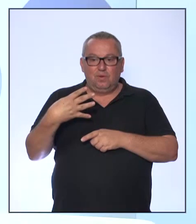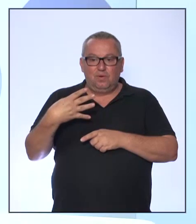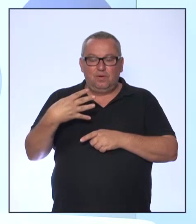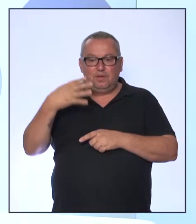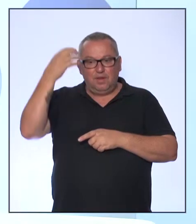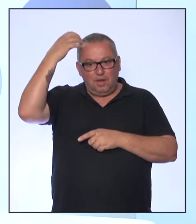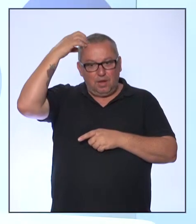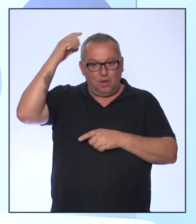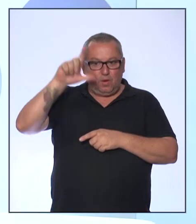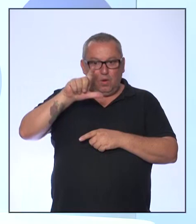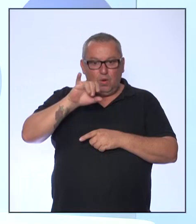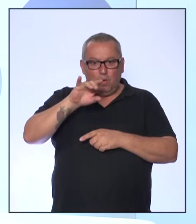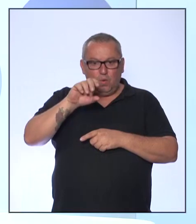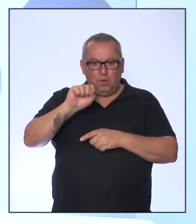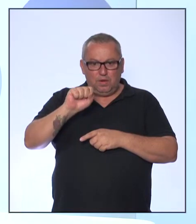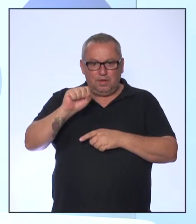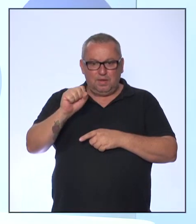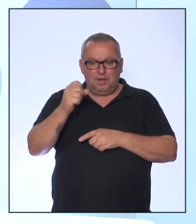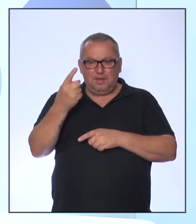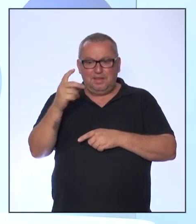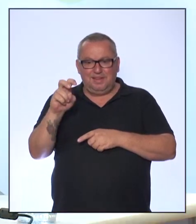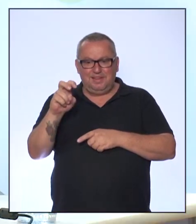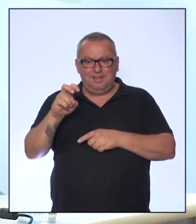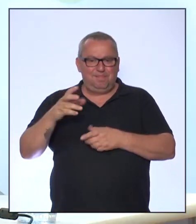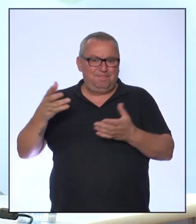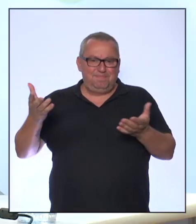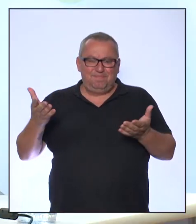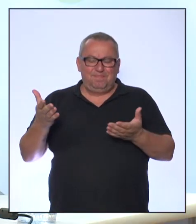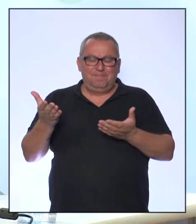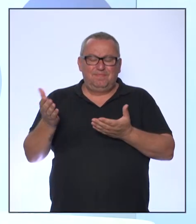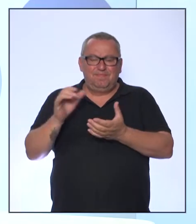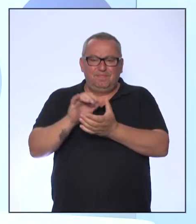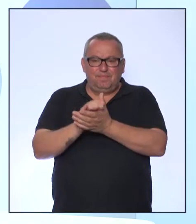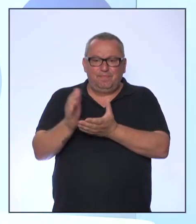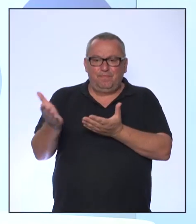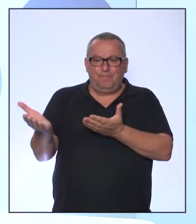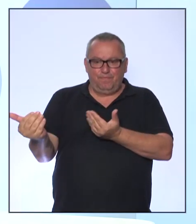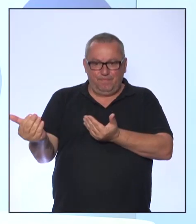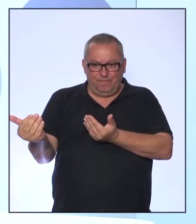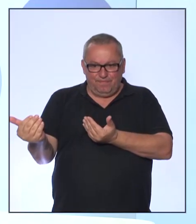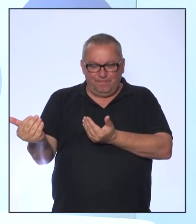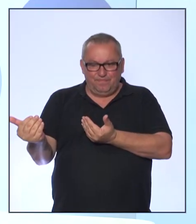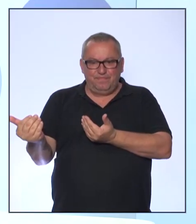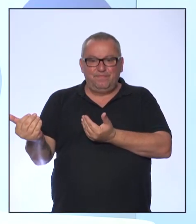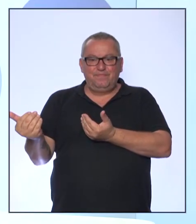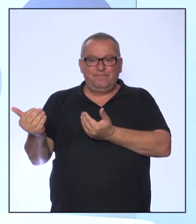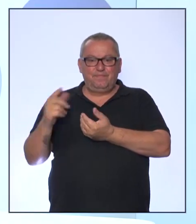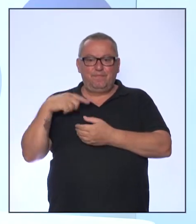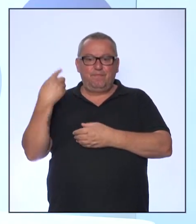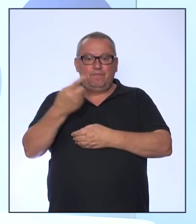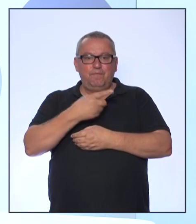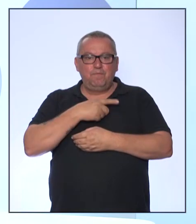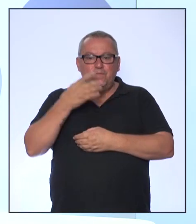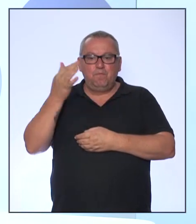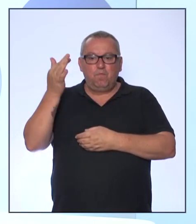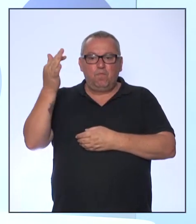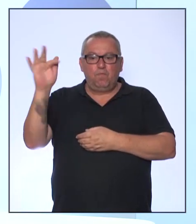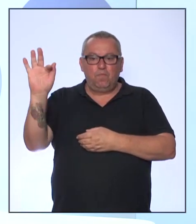Luís XVI com 15 anos. Sim. Se casaram muito jovens. E nós temos uma